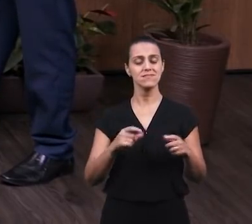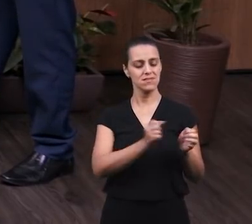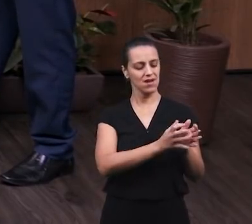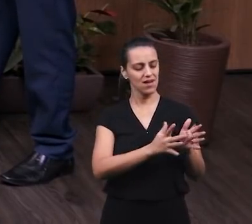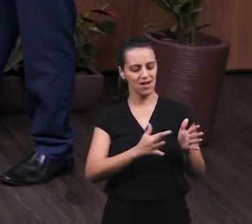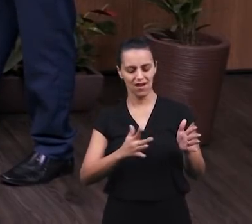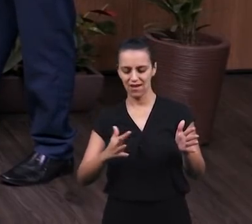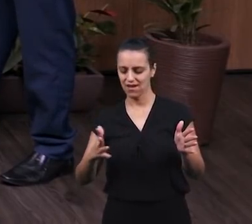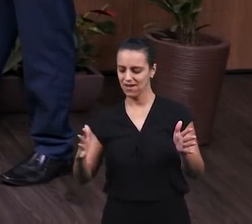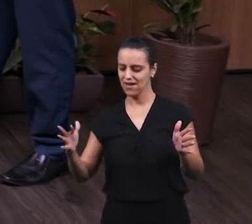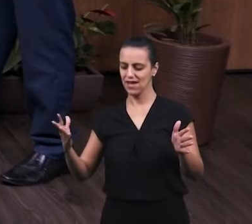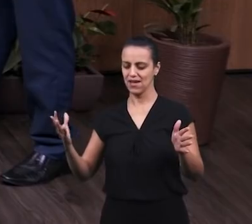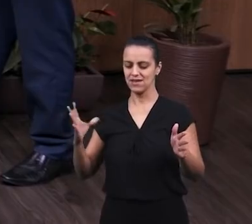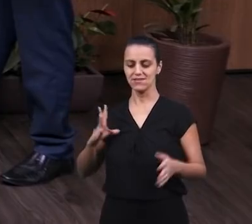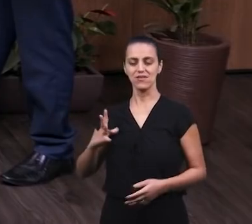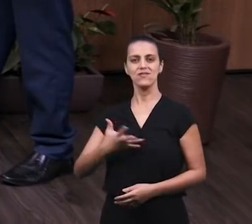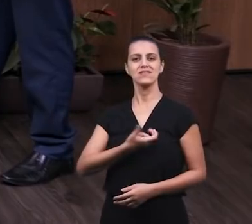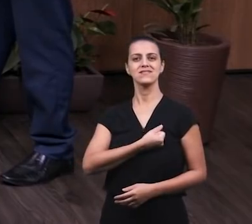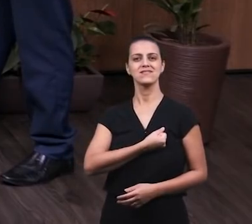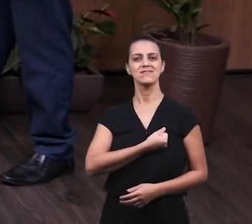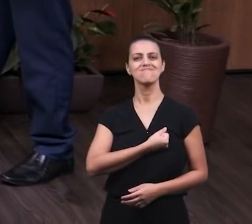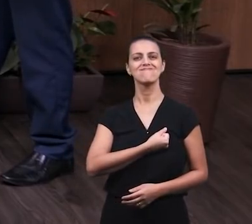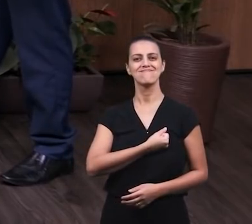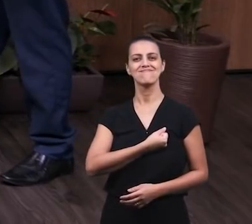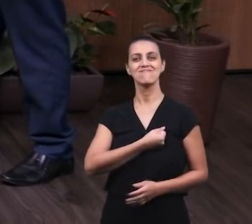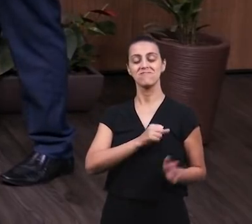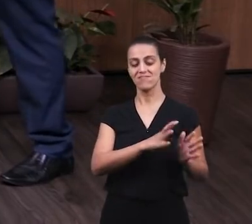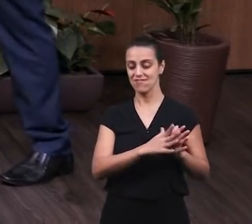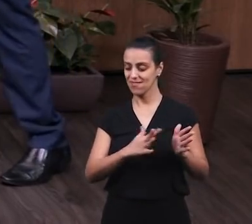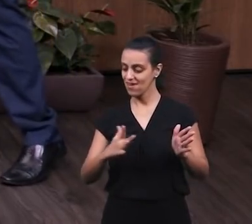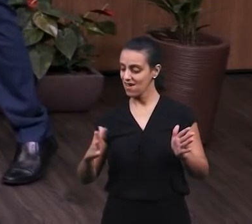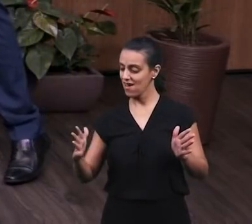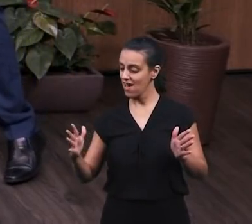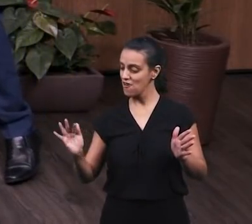processo de salvação, cujo resultado é o quê?